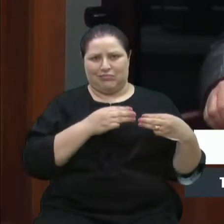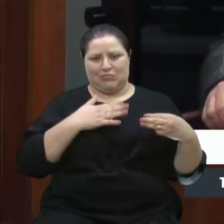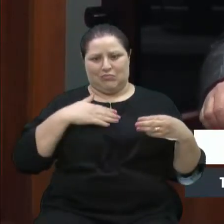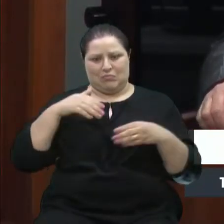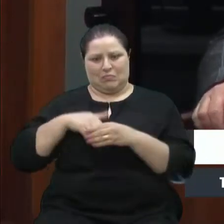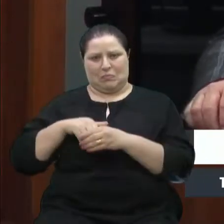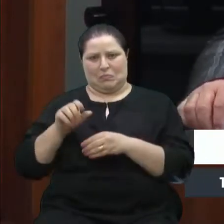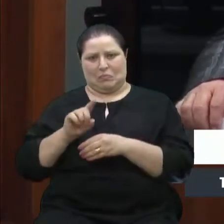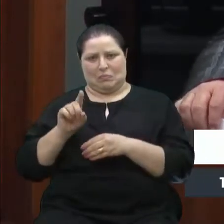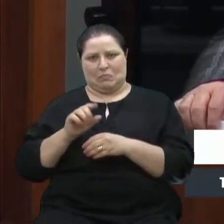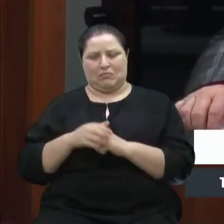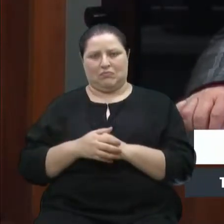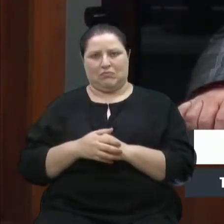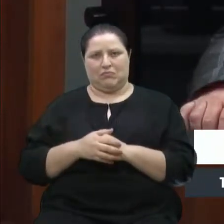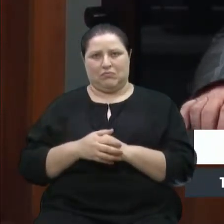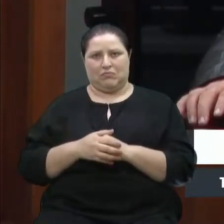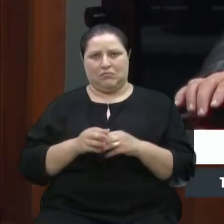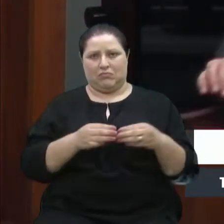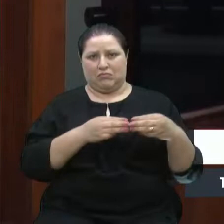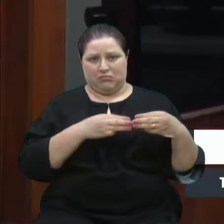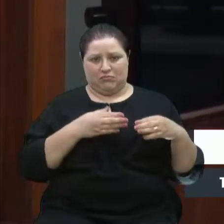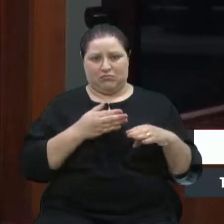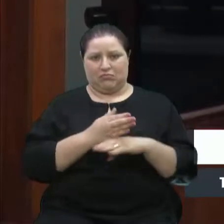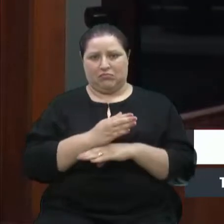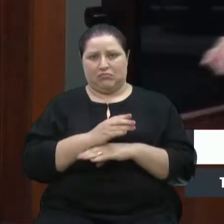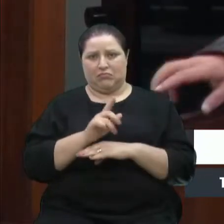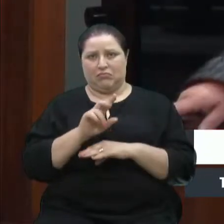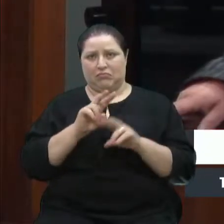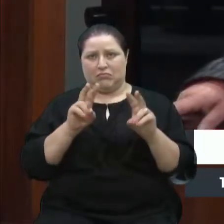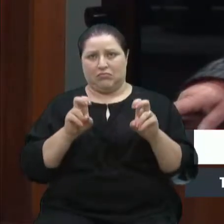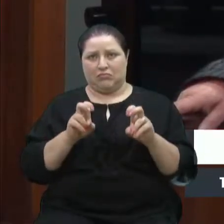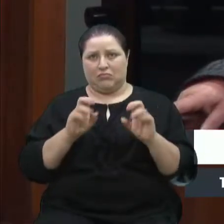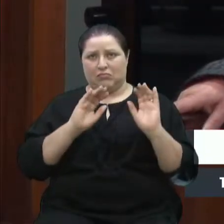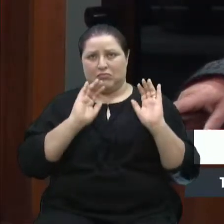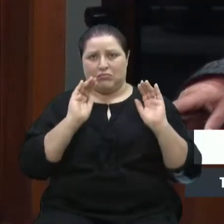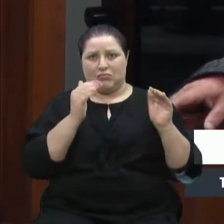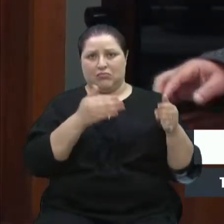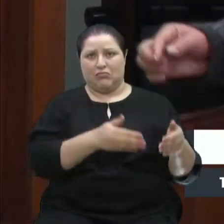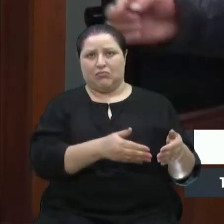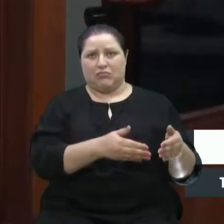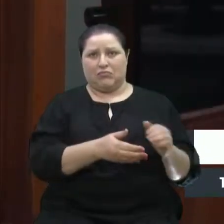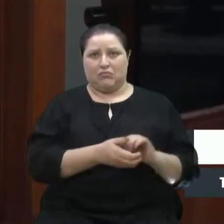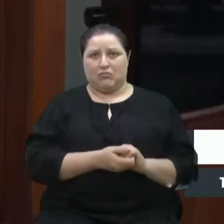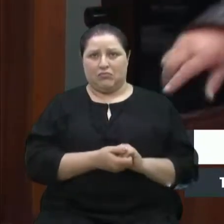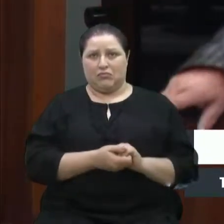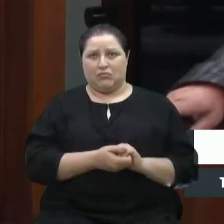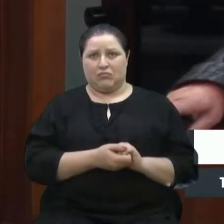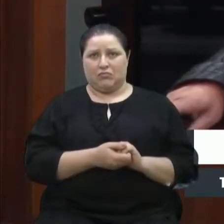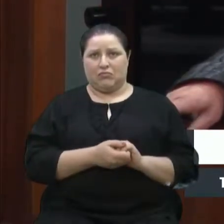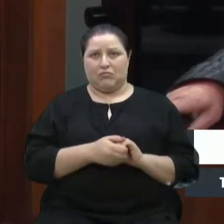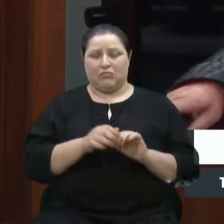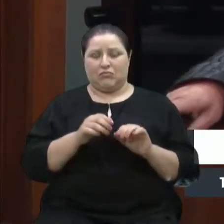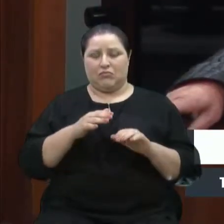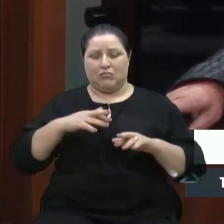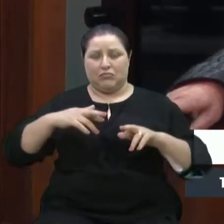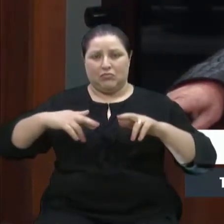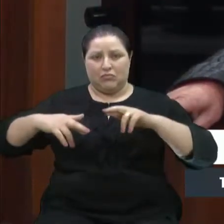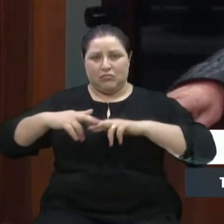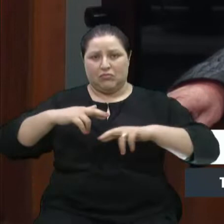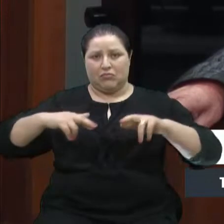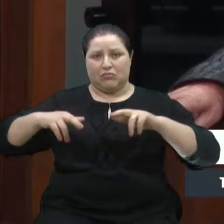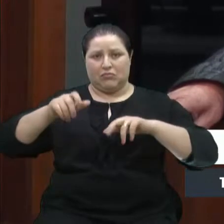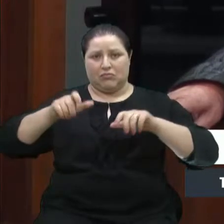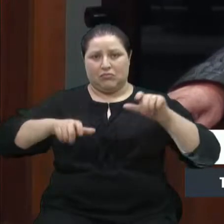voto e foi essa Moção direcionada aos prefeitos da região